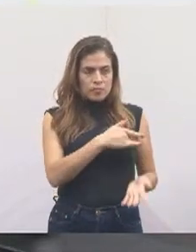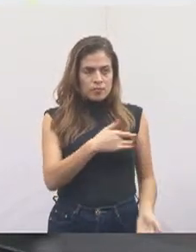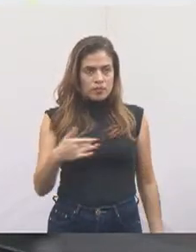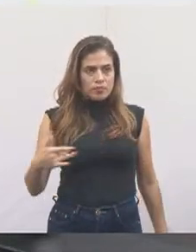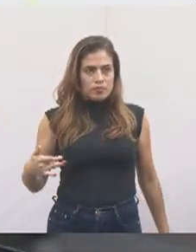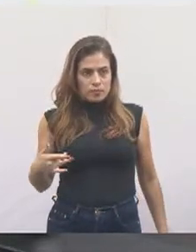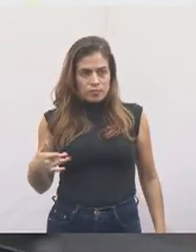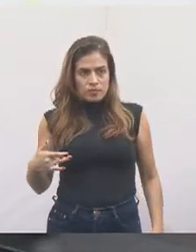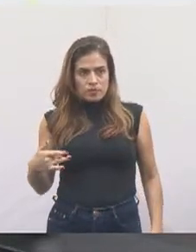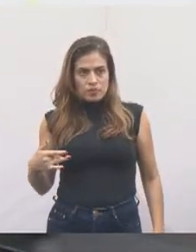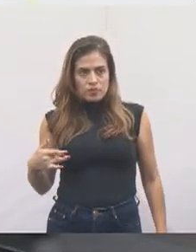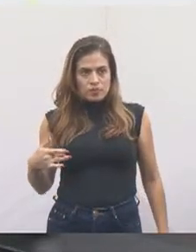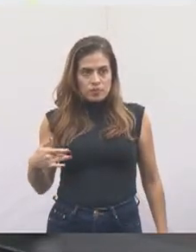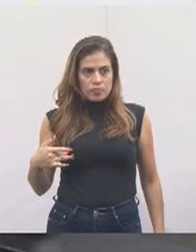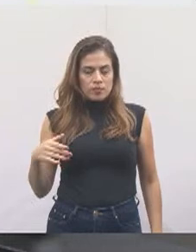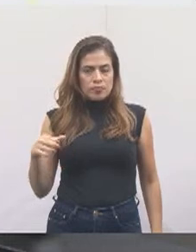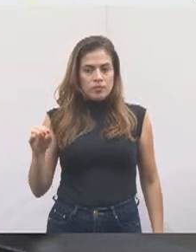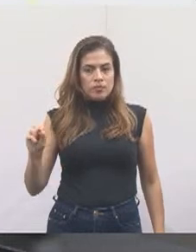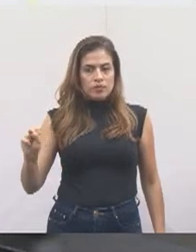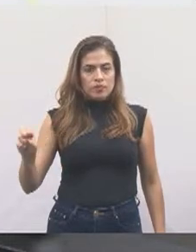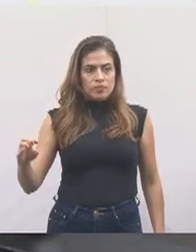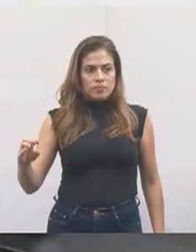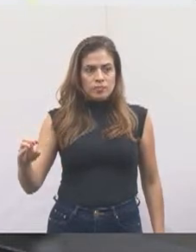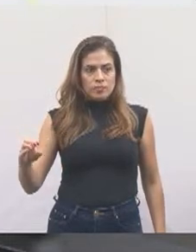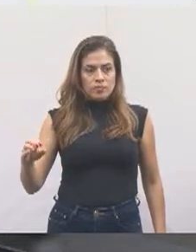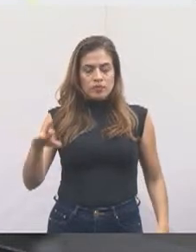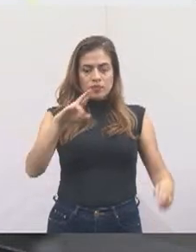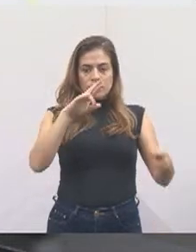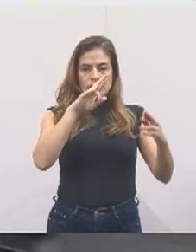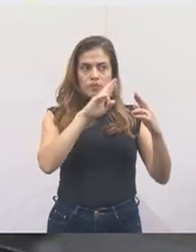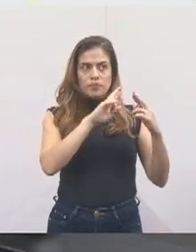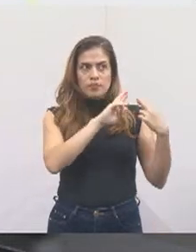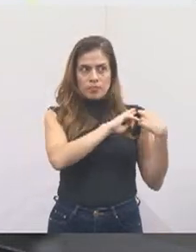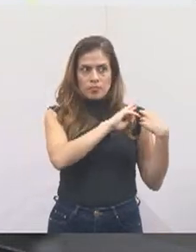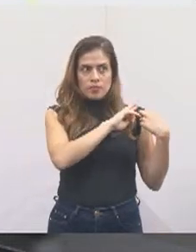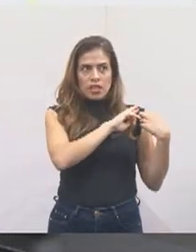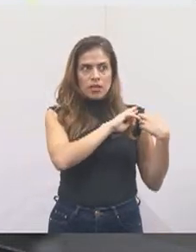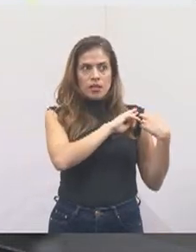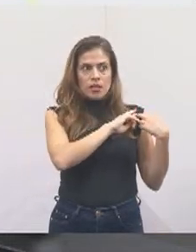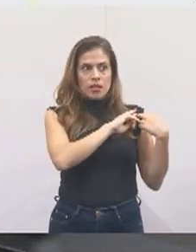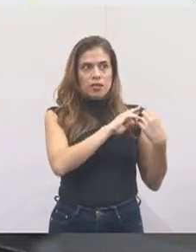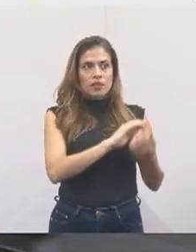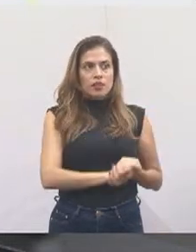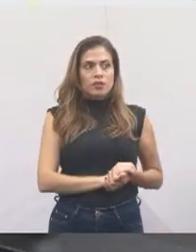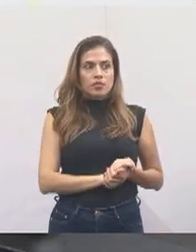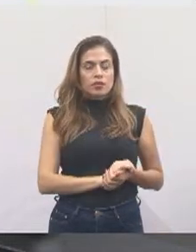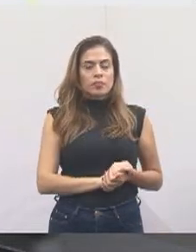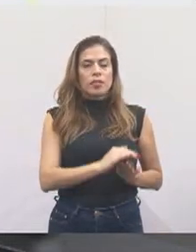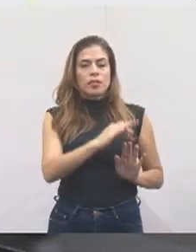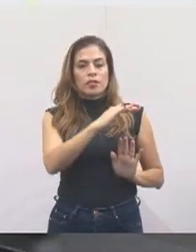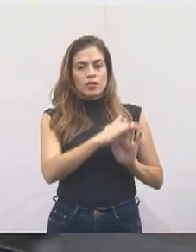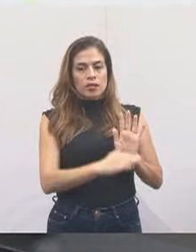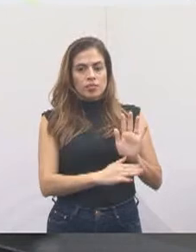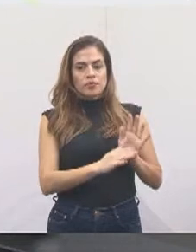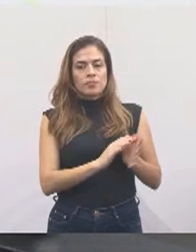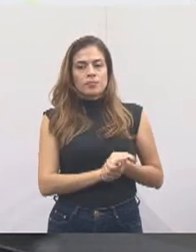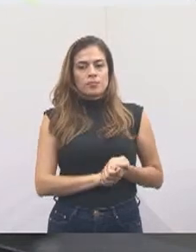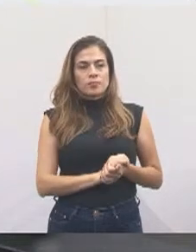quanto dasos pela gerenciamento das upas e protocolo